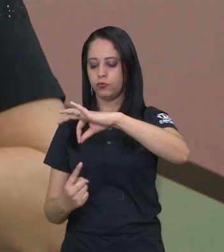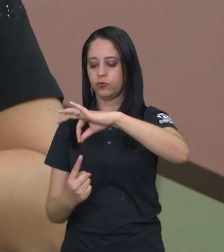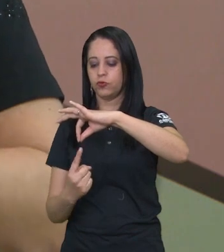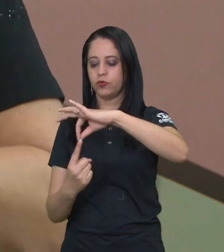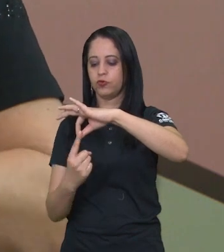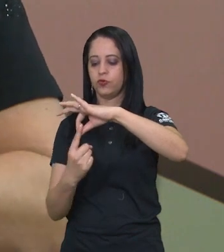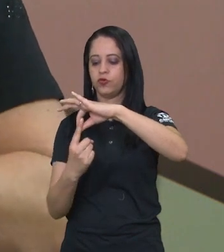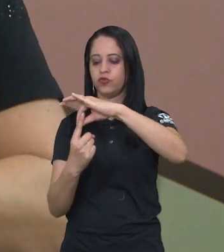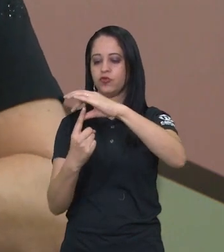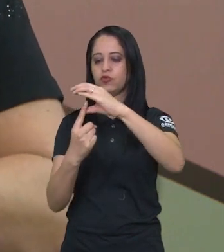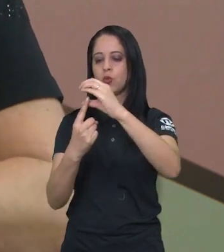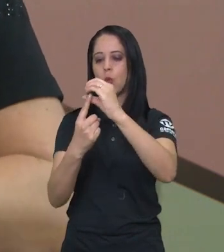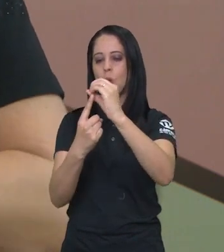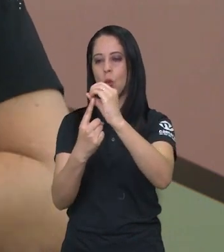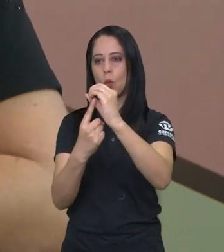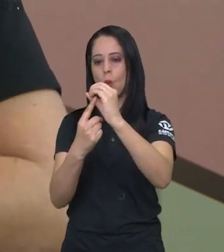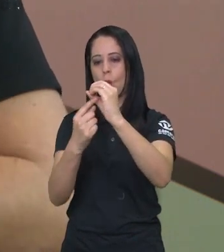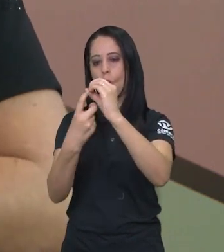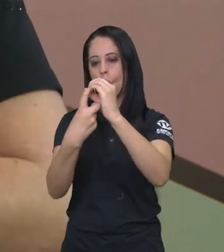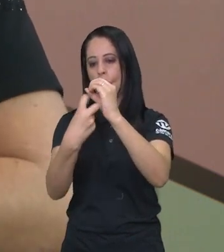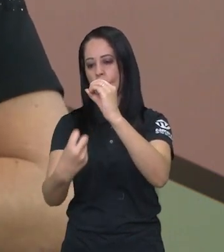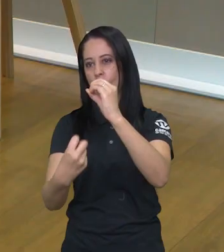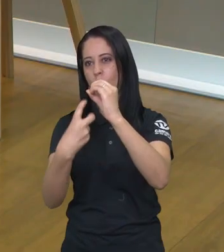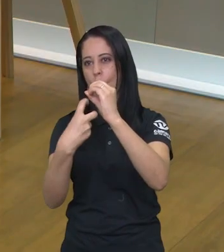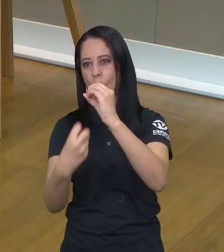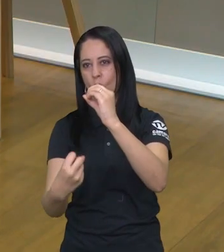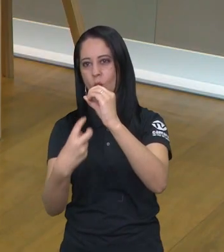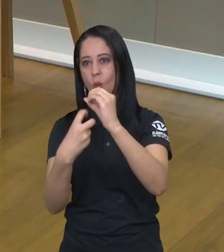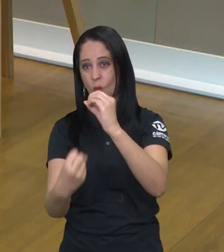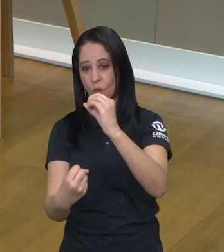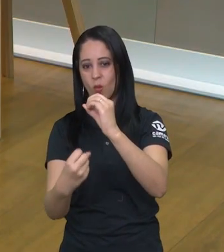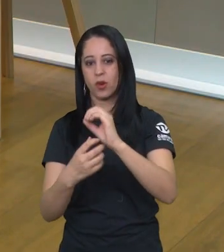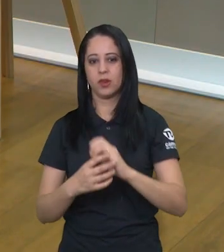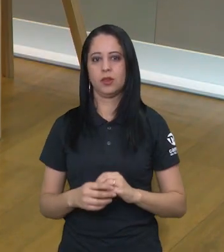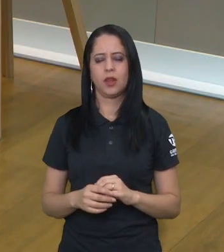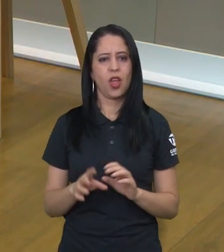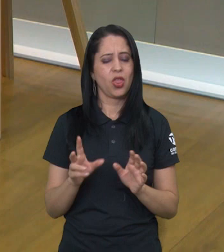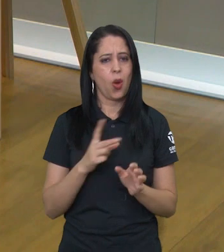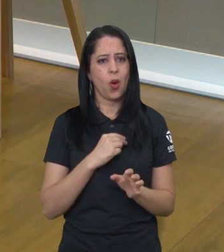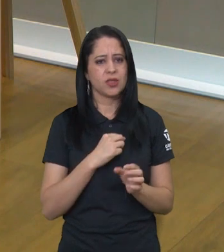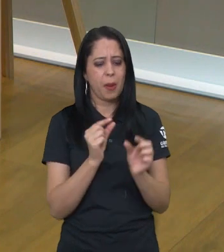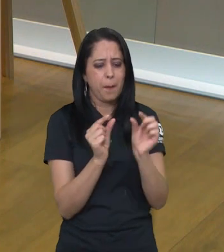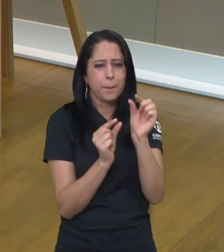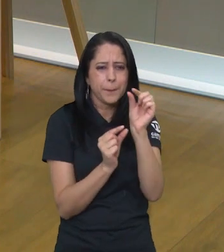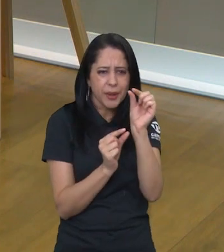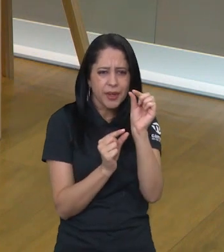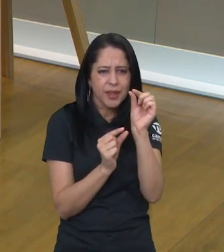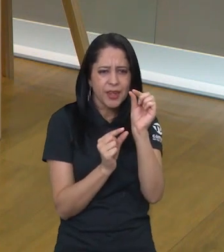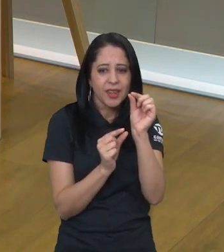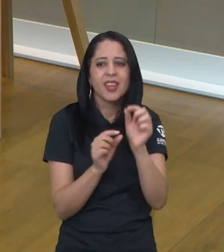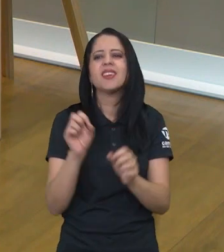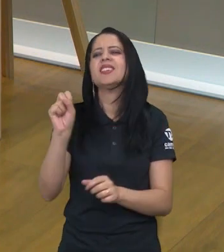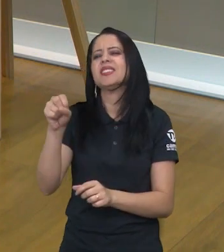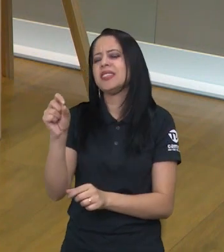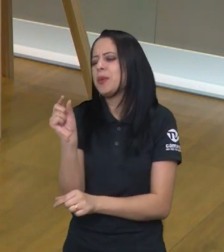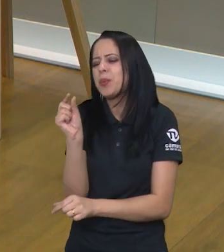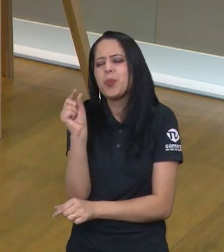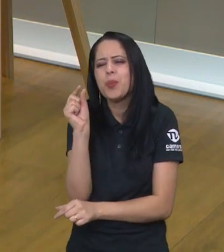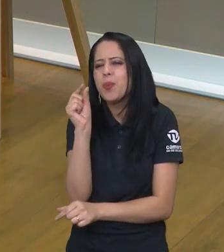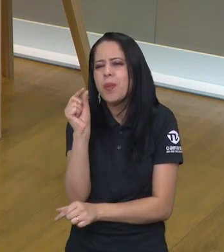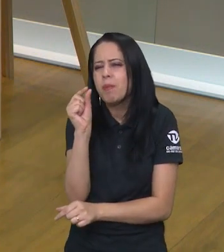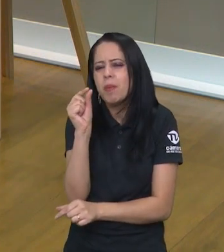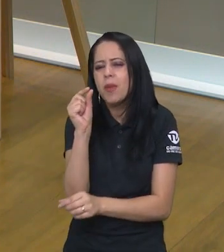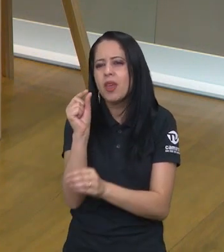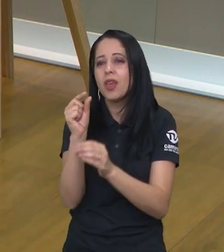puxa todos aqueles ovinhos dentro do ovário então, eles da são mulher. minúsculos para passar São aquilo que a gente vê mesmo. Microscópicos, né? Você